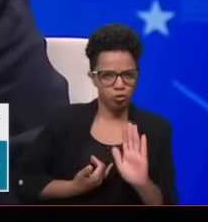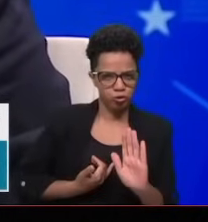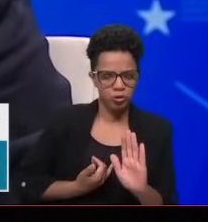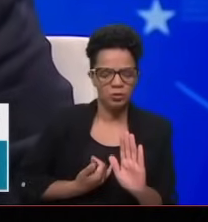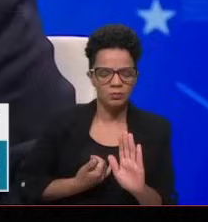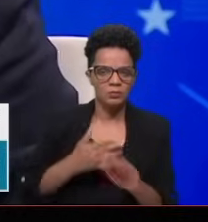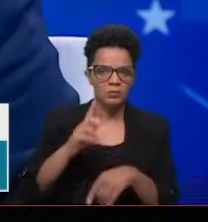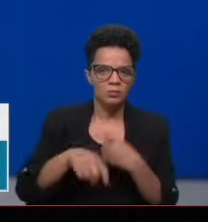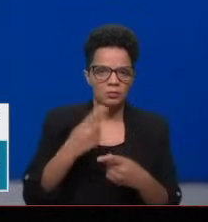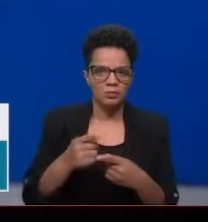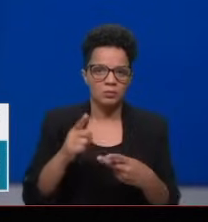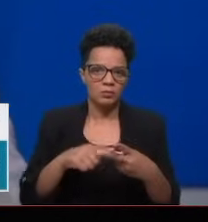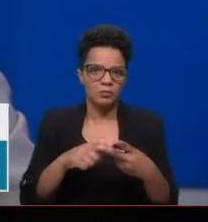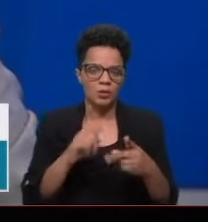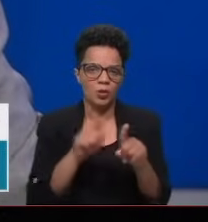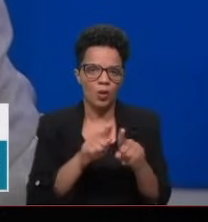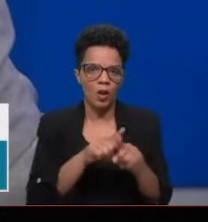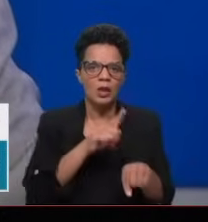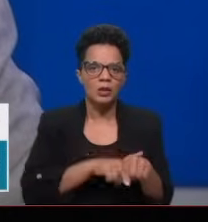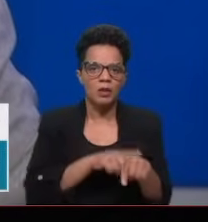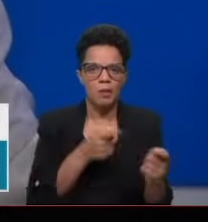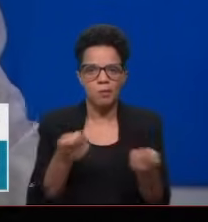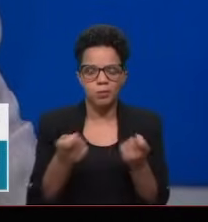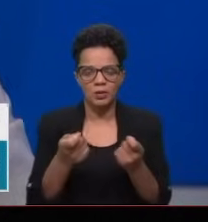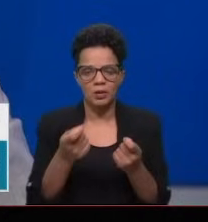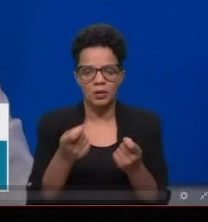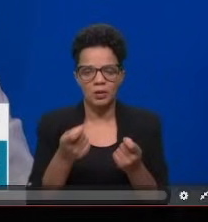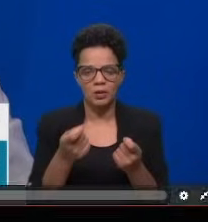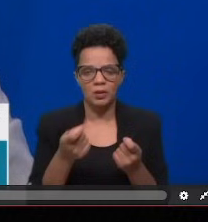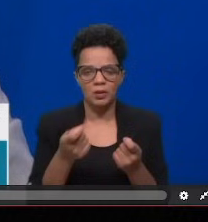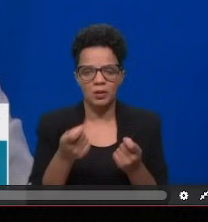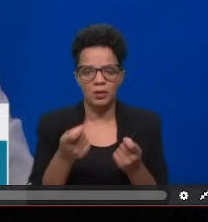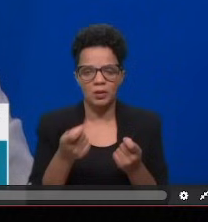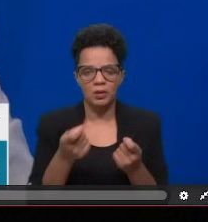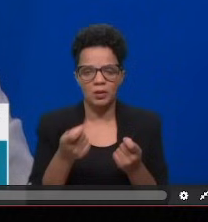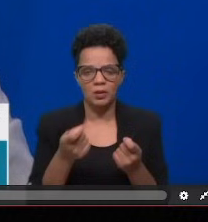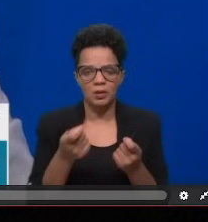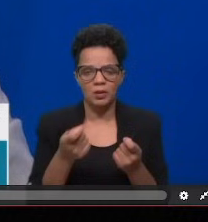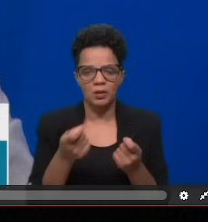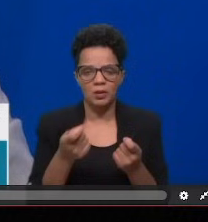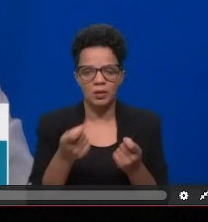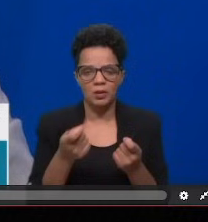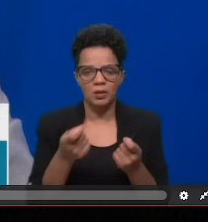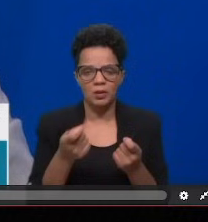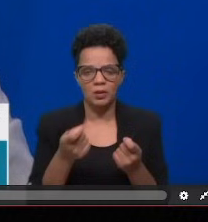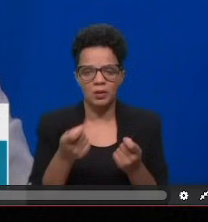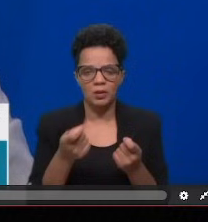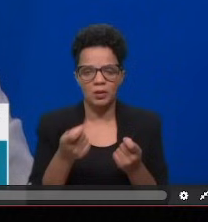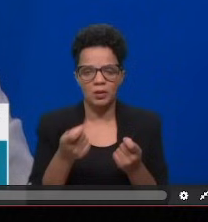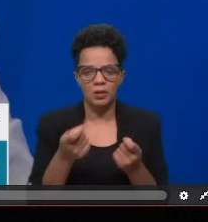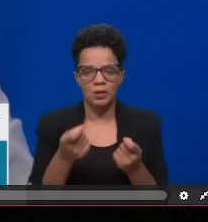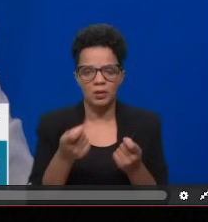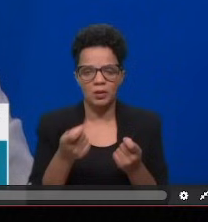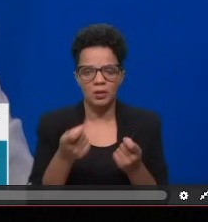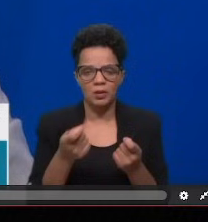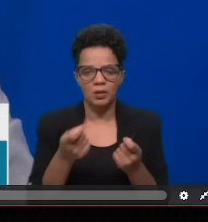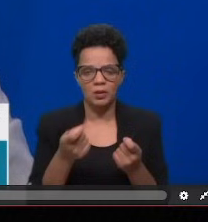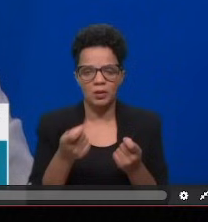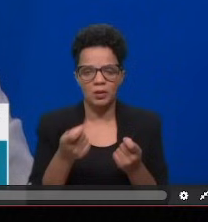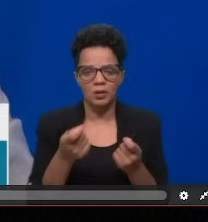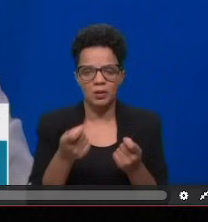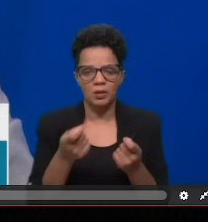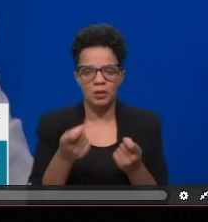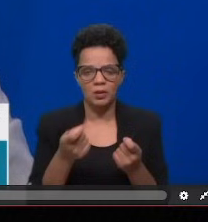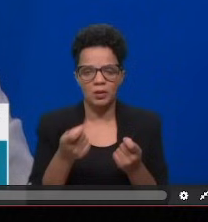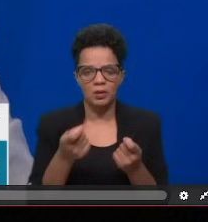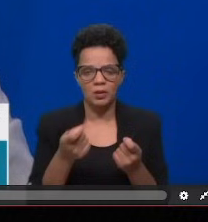eventualmente temos obviamente que fazer uma gestão de tempos como sabem nestes debates pá mas mas estão quando drop estão agora percebes o miúdo já trocou de escola aparentemente